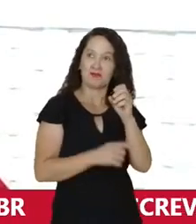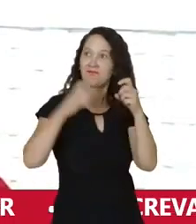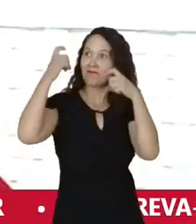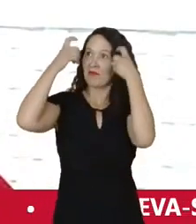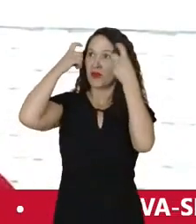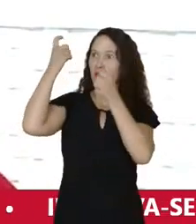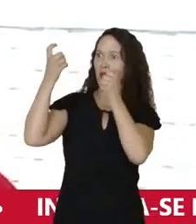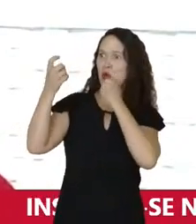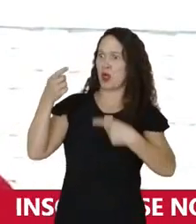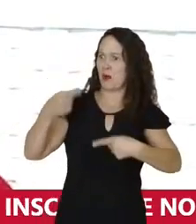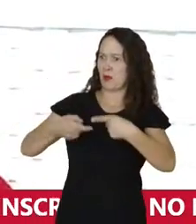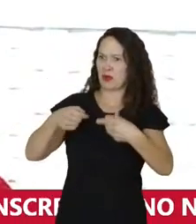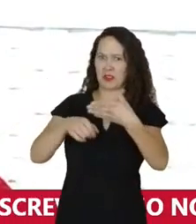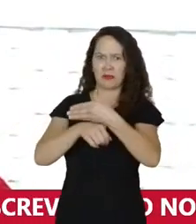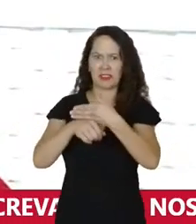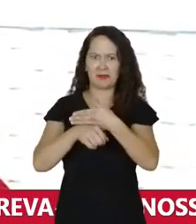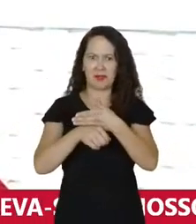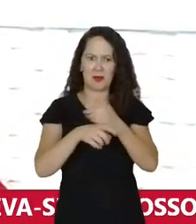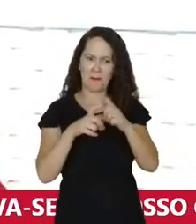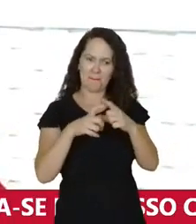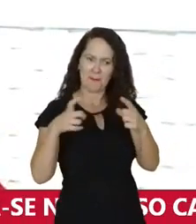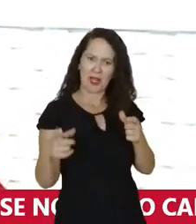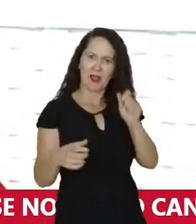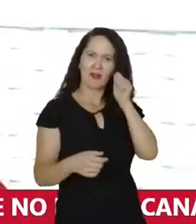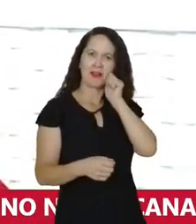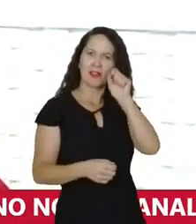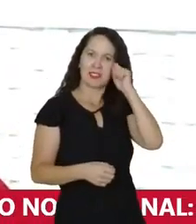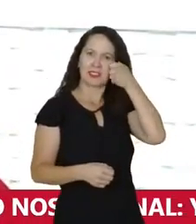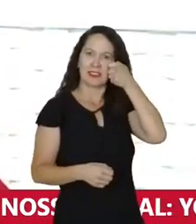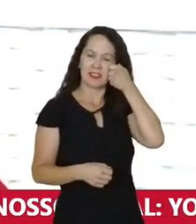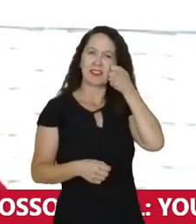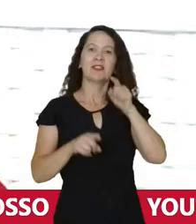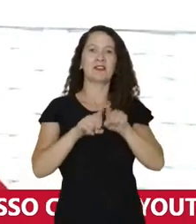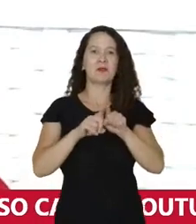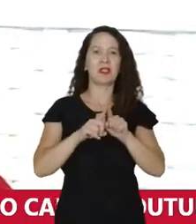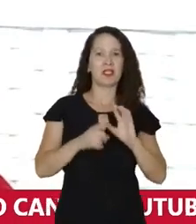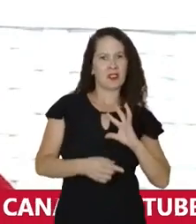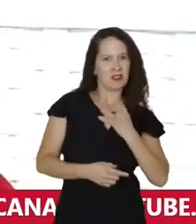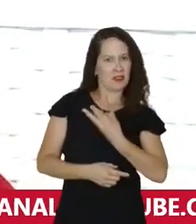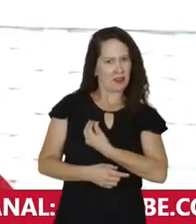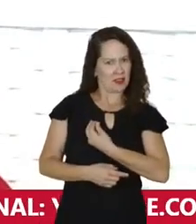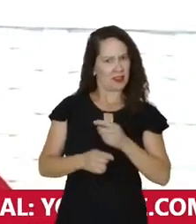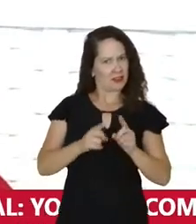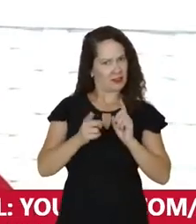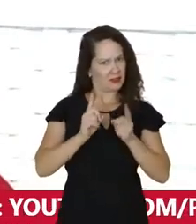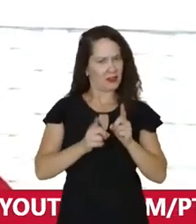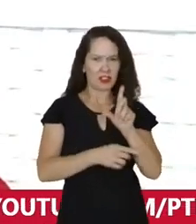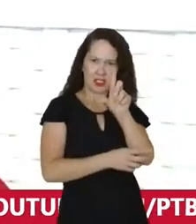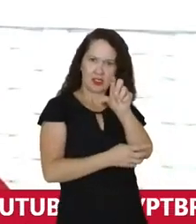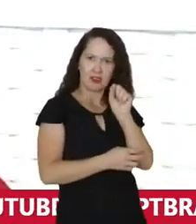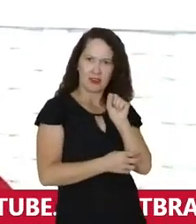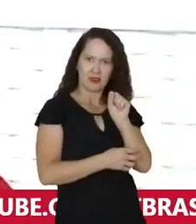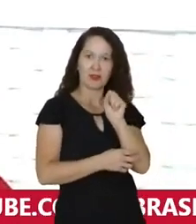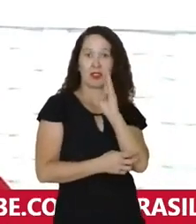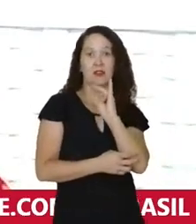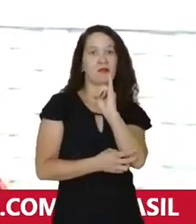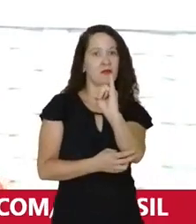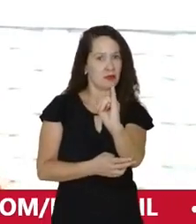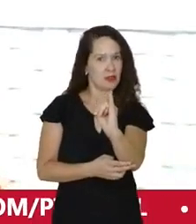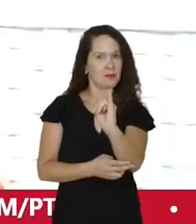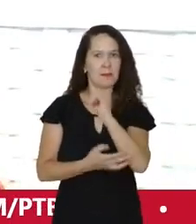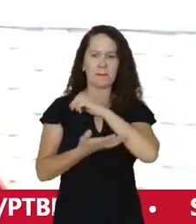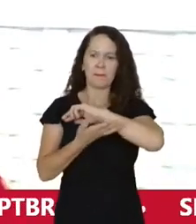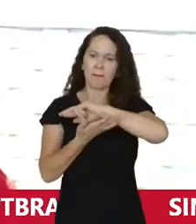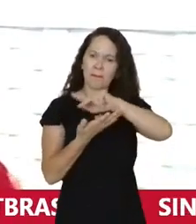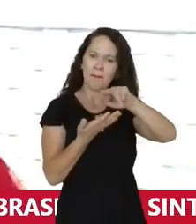política, ver mais mulheres negras na política, mais mulheres travestis, trans, lésbicas, bissexuais,